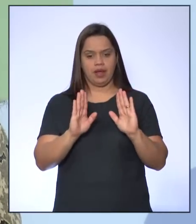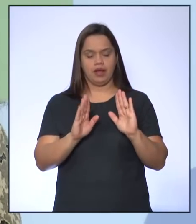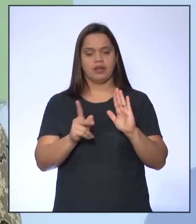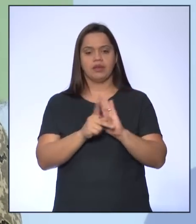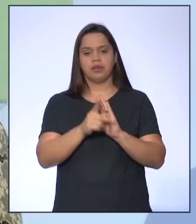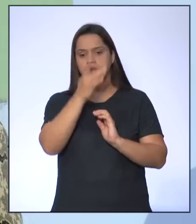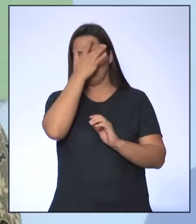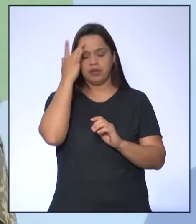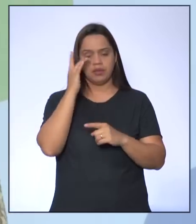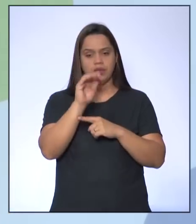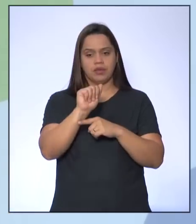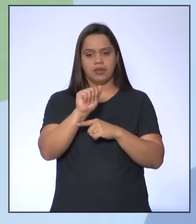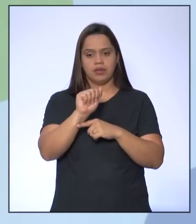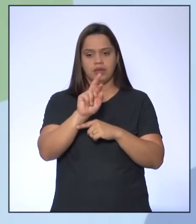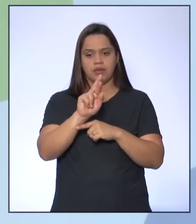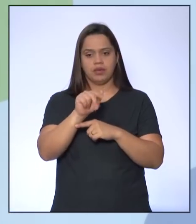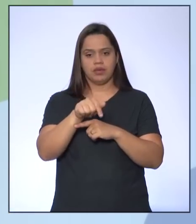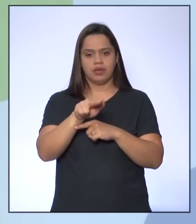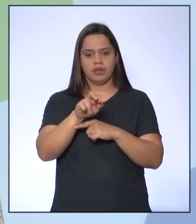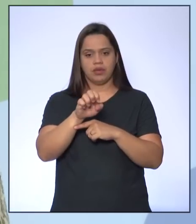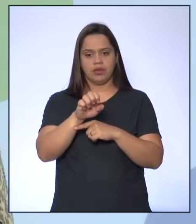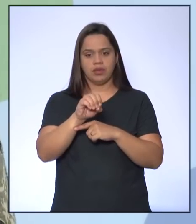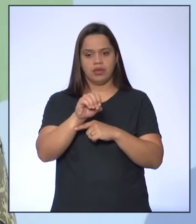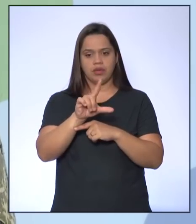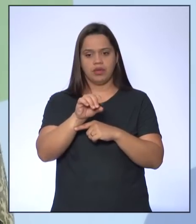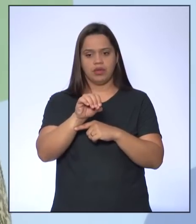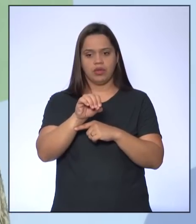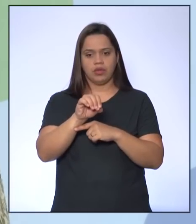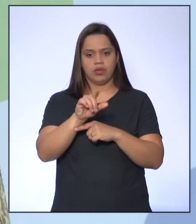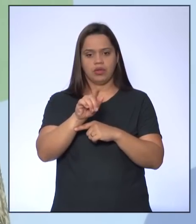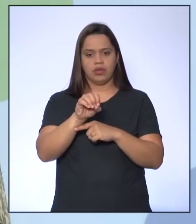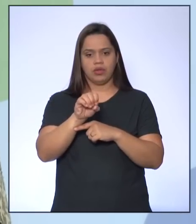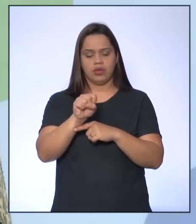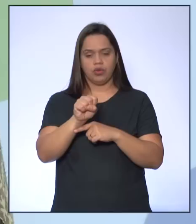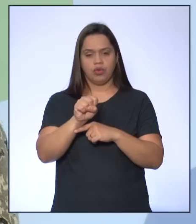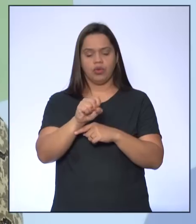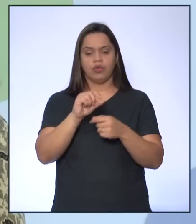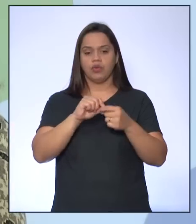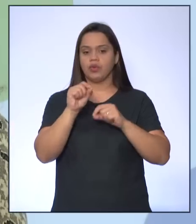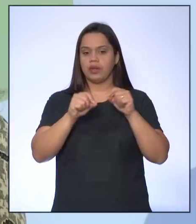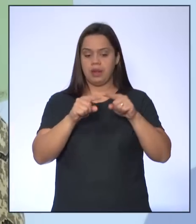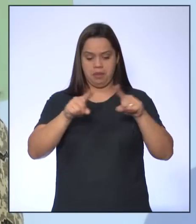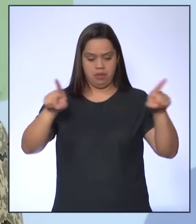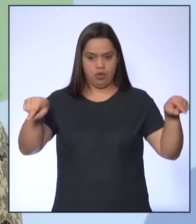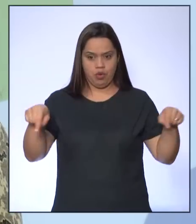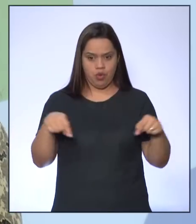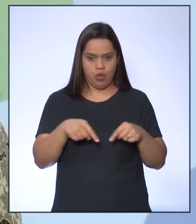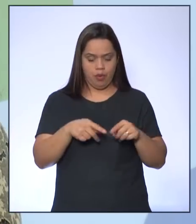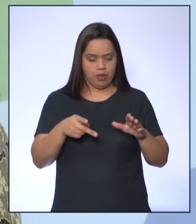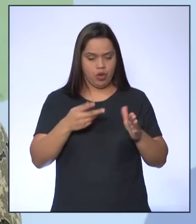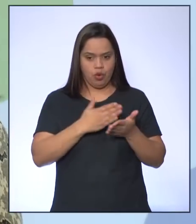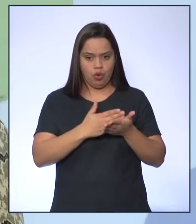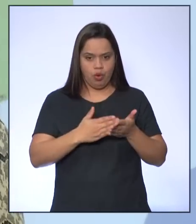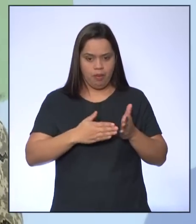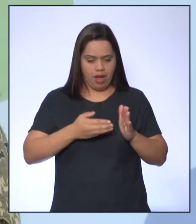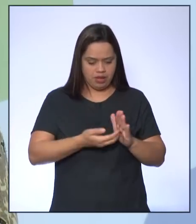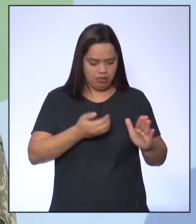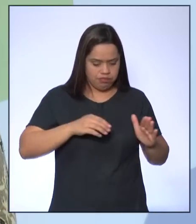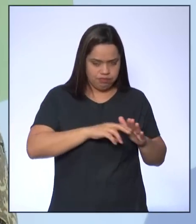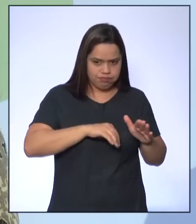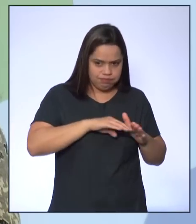arqueólogos, eles encontram em sítios arqueológicos, são feitas escavações e eles vão encontrando esses objetos,